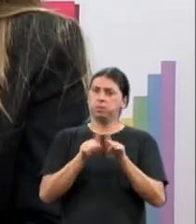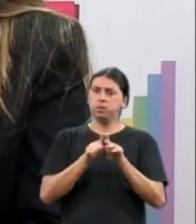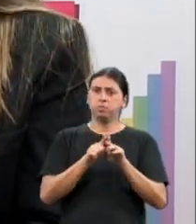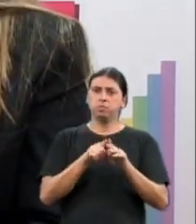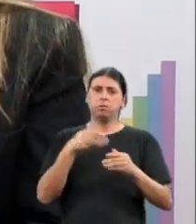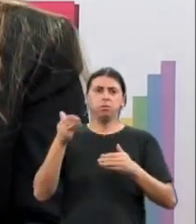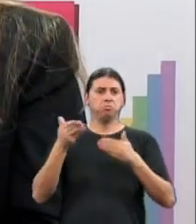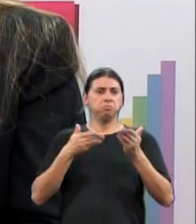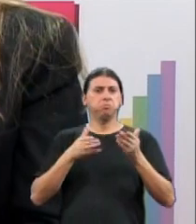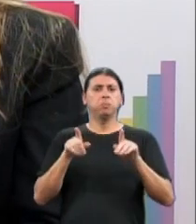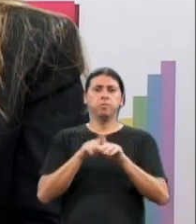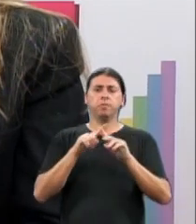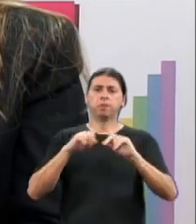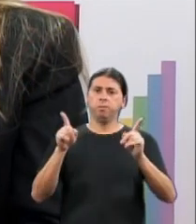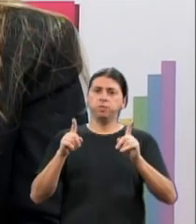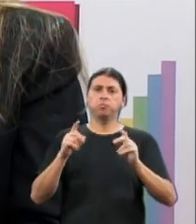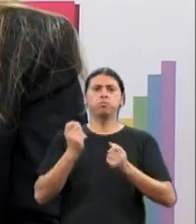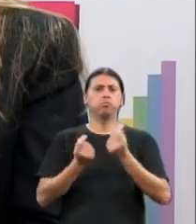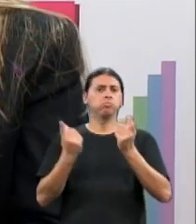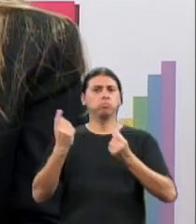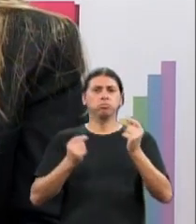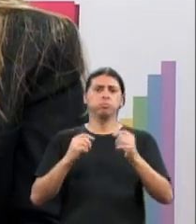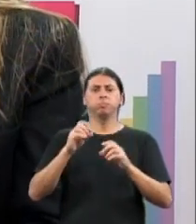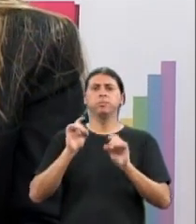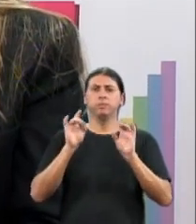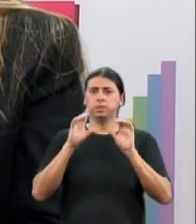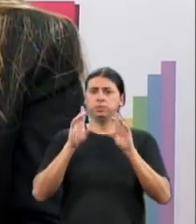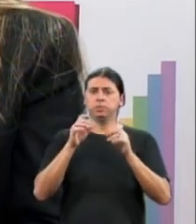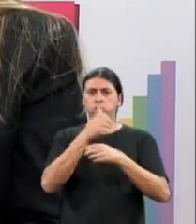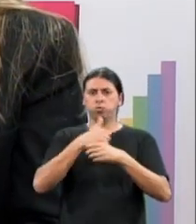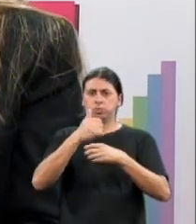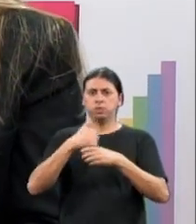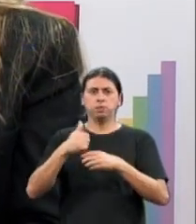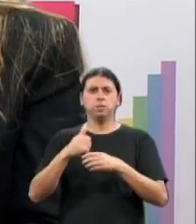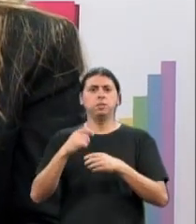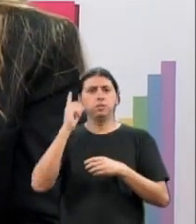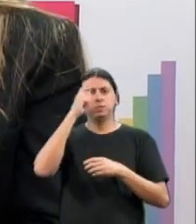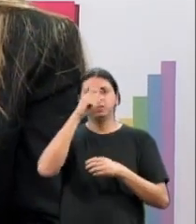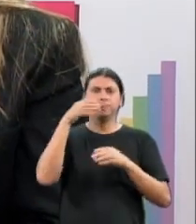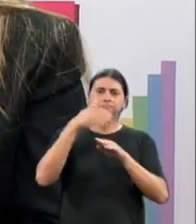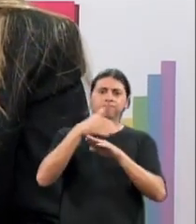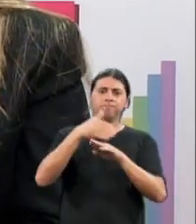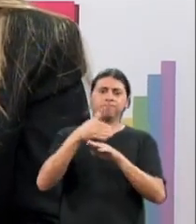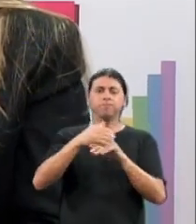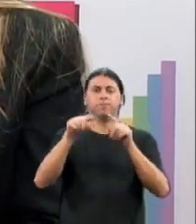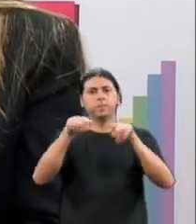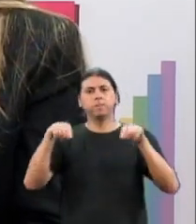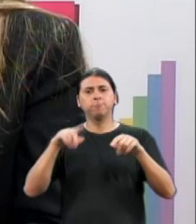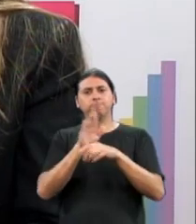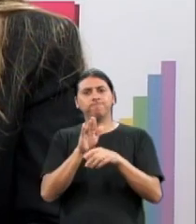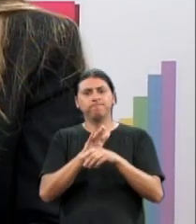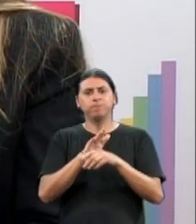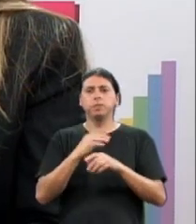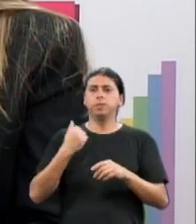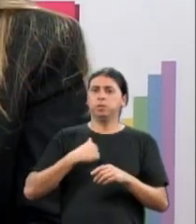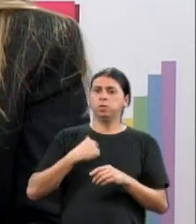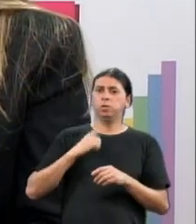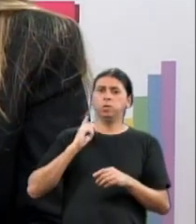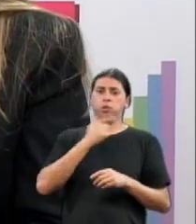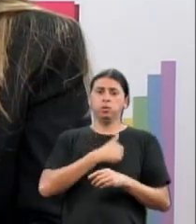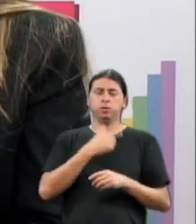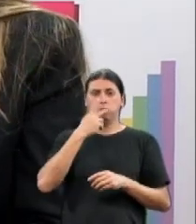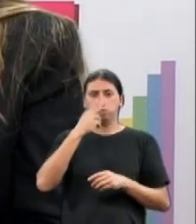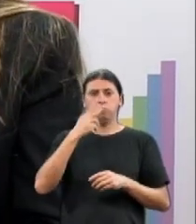mas que muitas vezes esses especialistas têm dificuldade de estar com o pé na sala de aula. Então, a gente que fica em estágio, eu